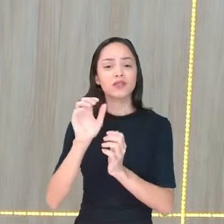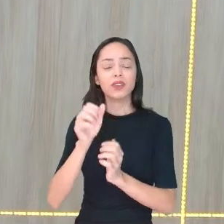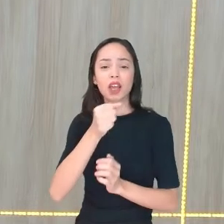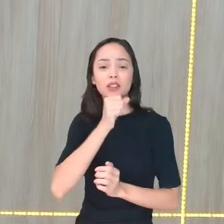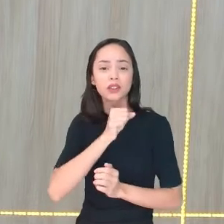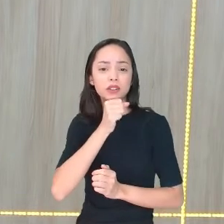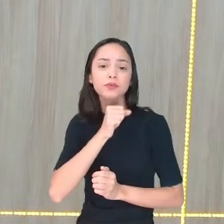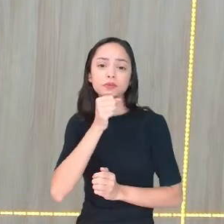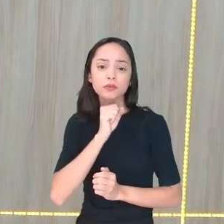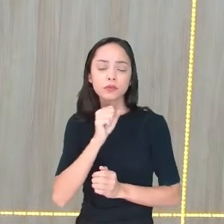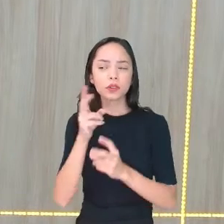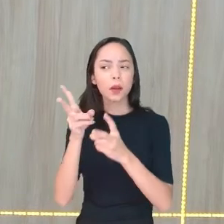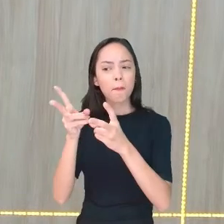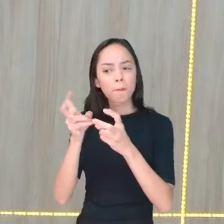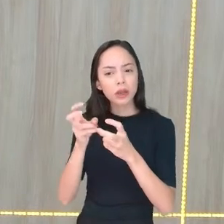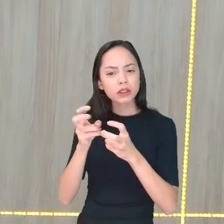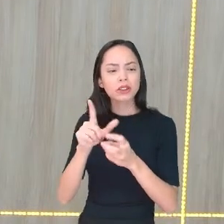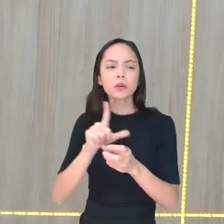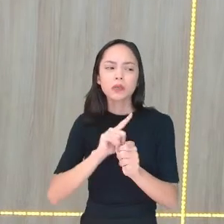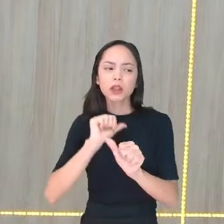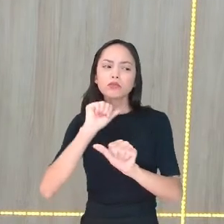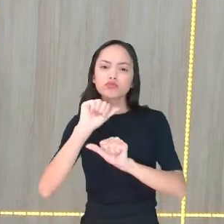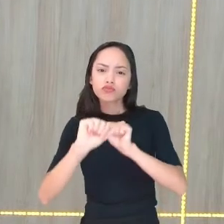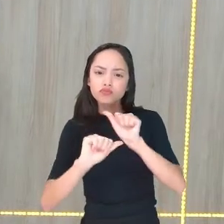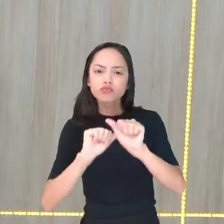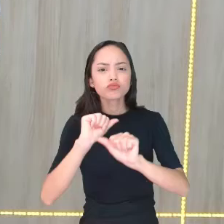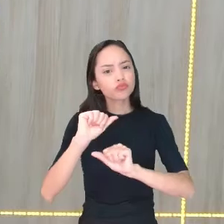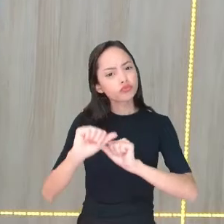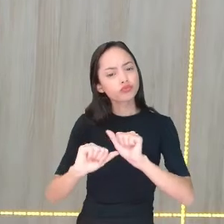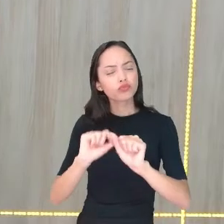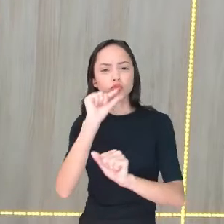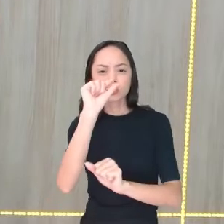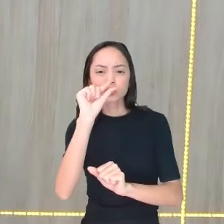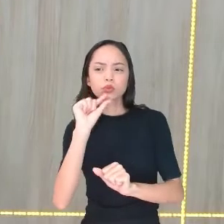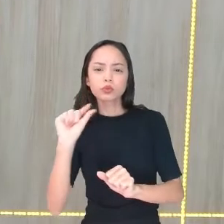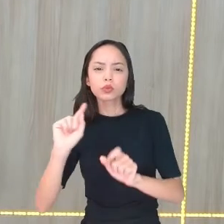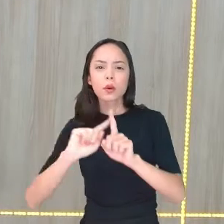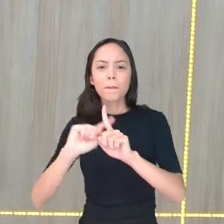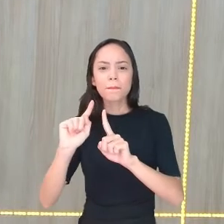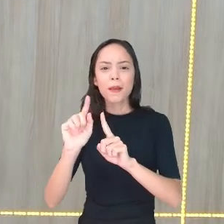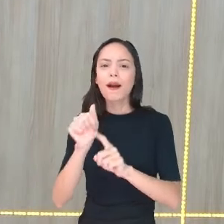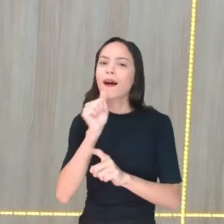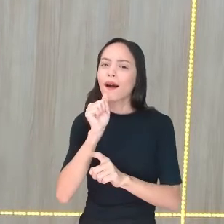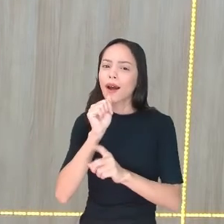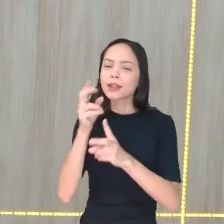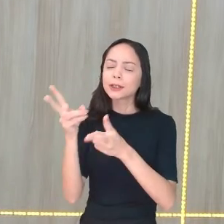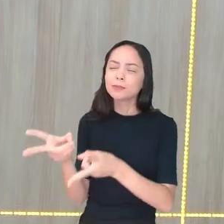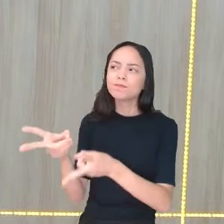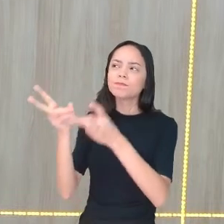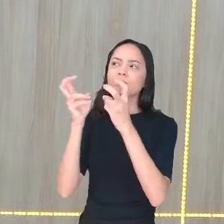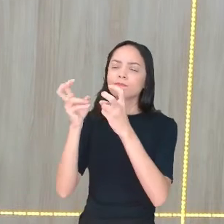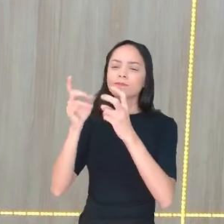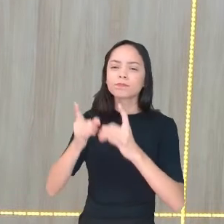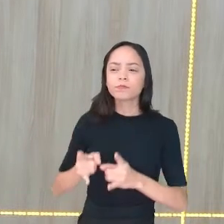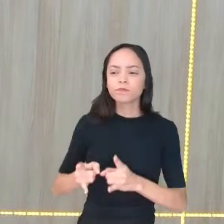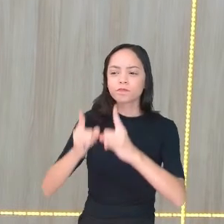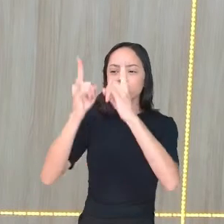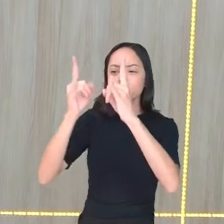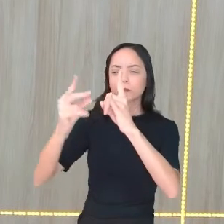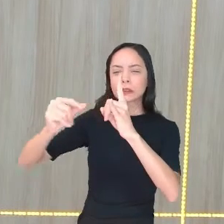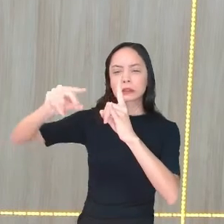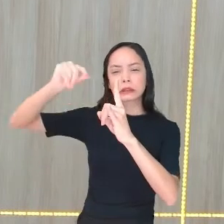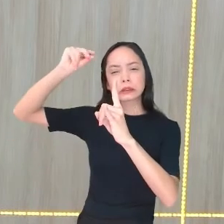consegue, apesar de perceber alterações, modernizações, a gente ainda enxerga um passado